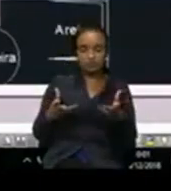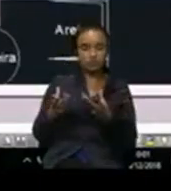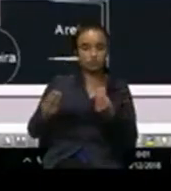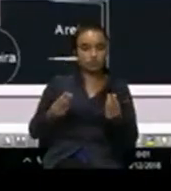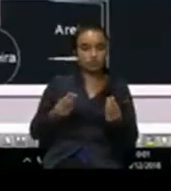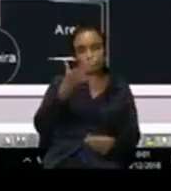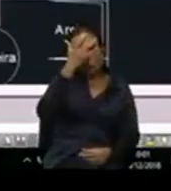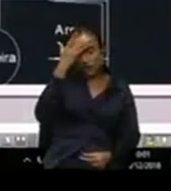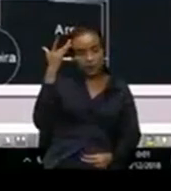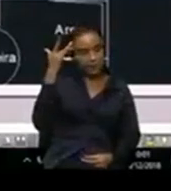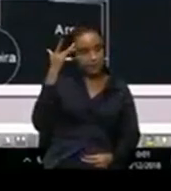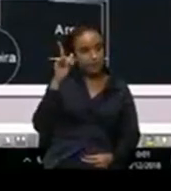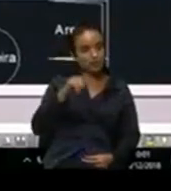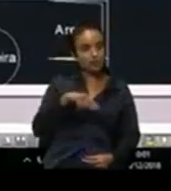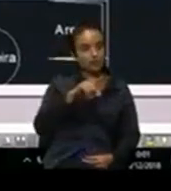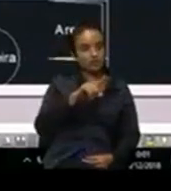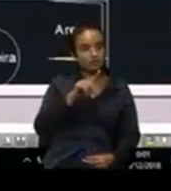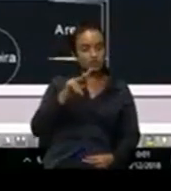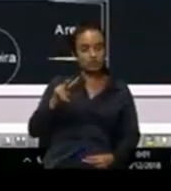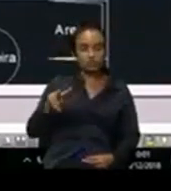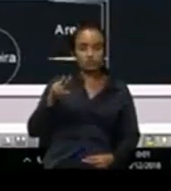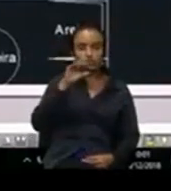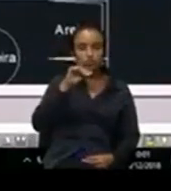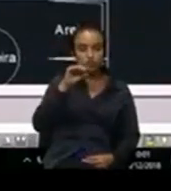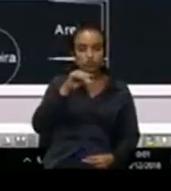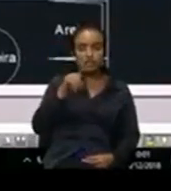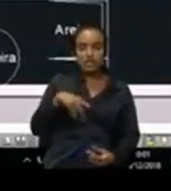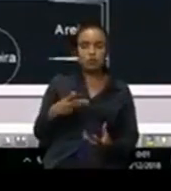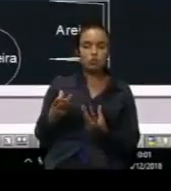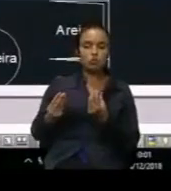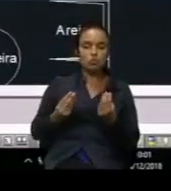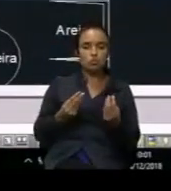bastante trabalhador para complicar mesmo para nós. Então,